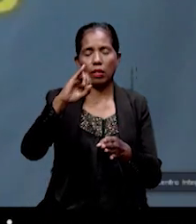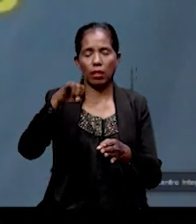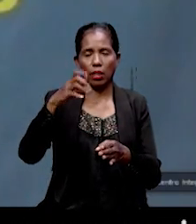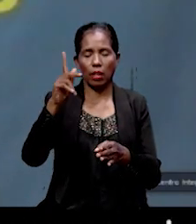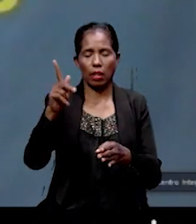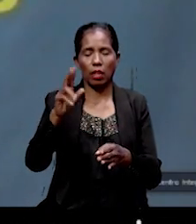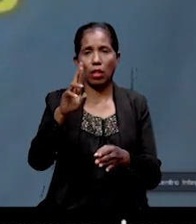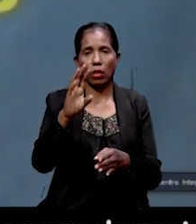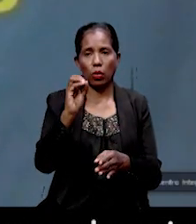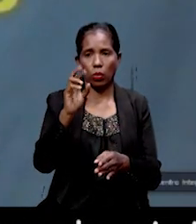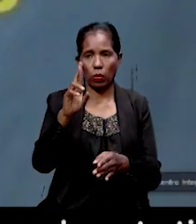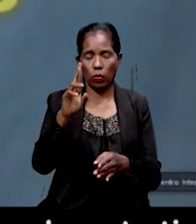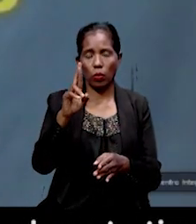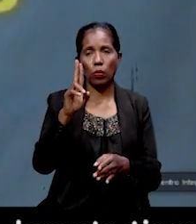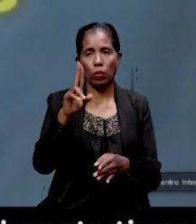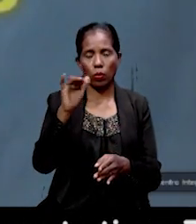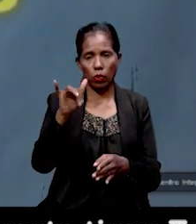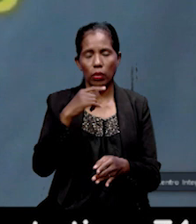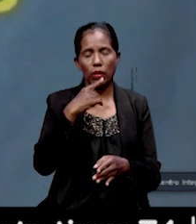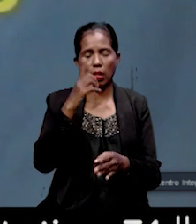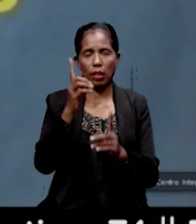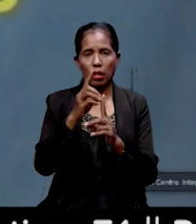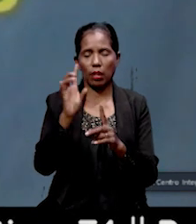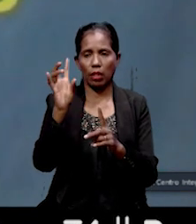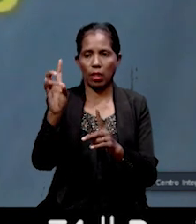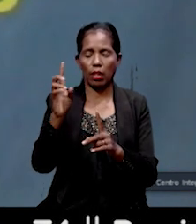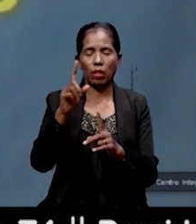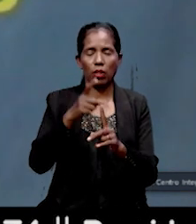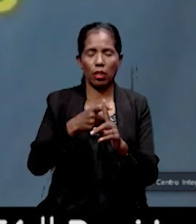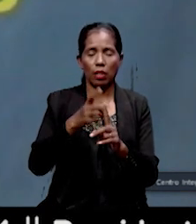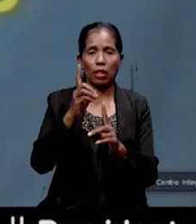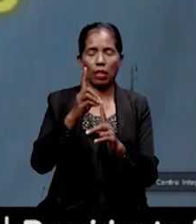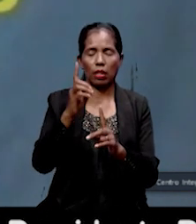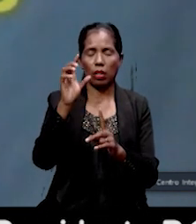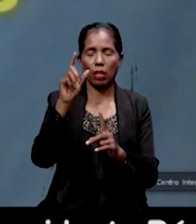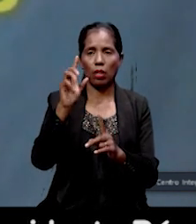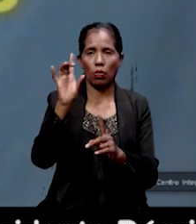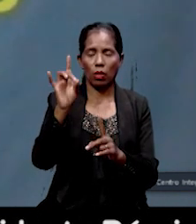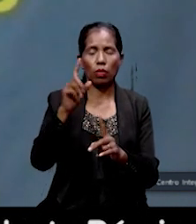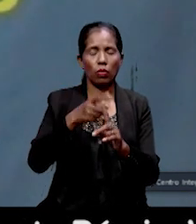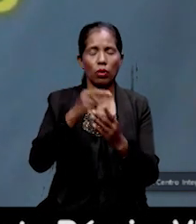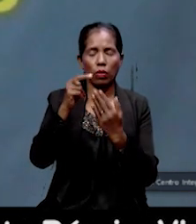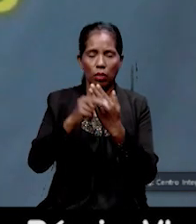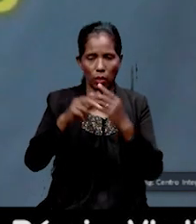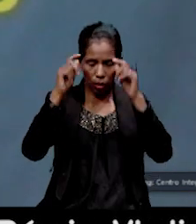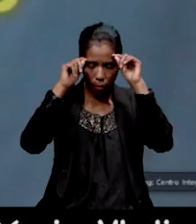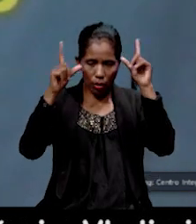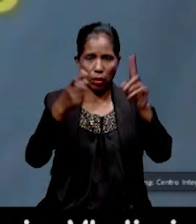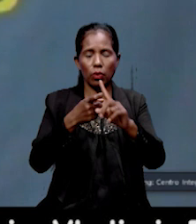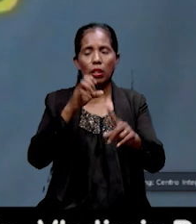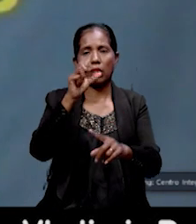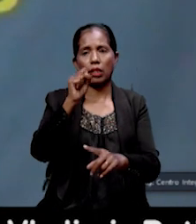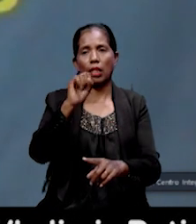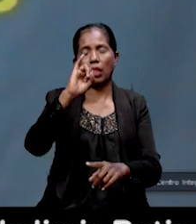de Arauzo Hateten, a Rússi Loronghito, Tolorongualu, Fula Novembro, Timor-Leste, Lihússi, Centro Integrado de Gestão